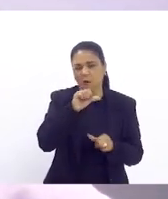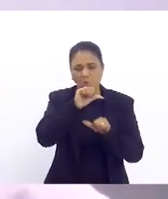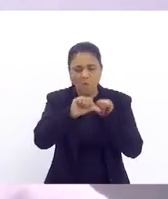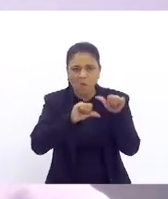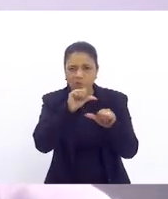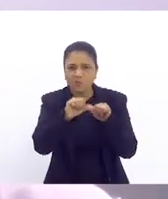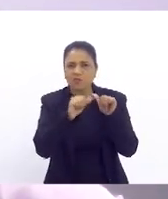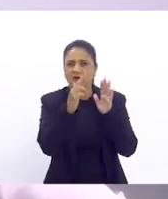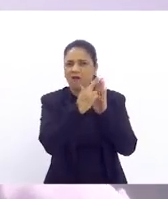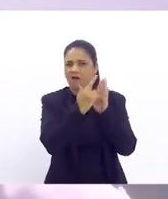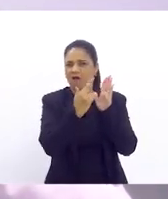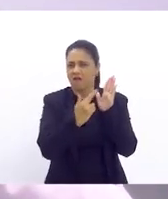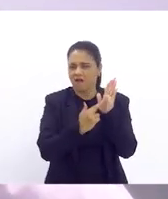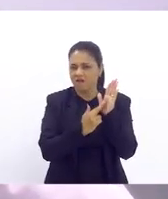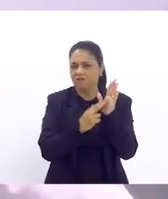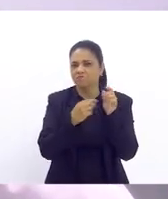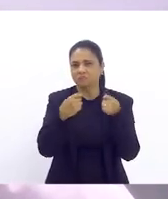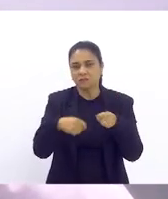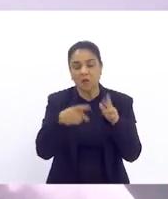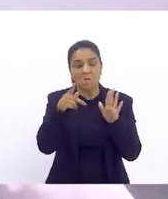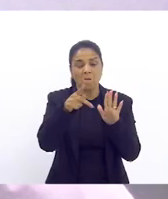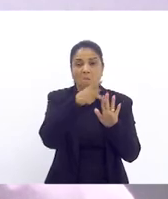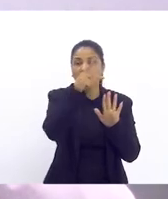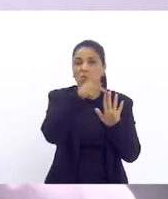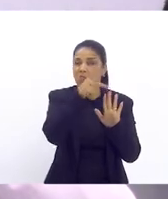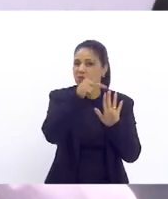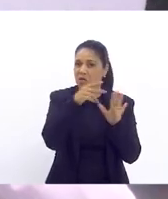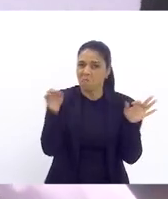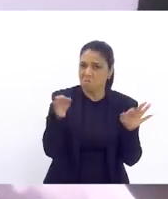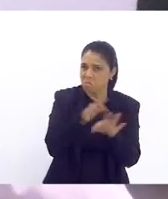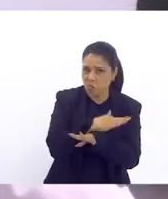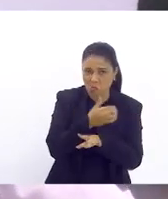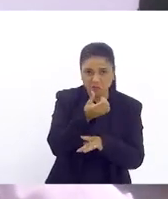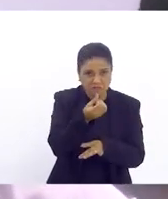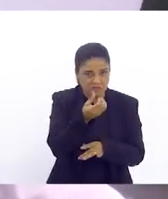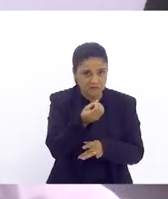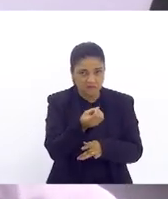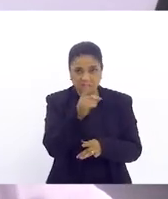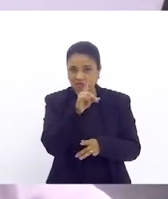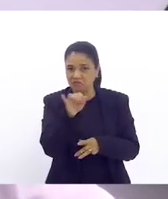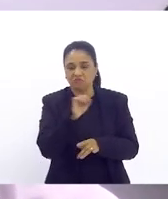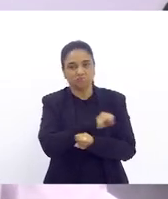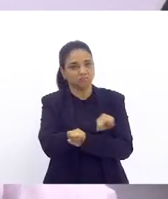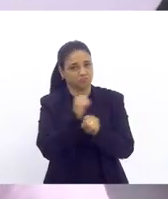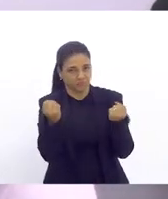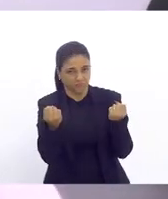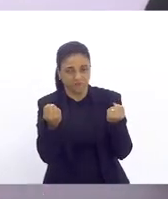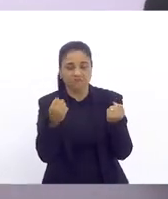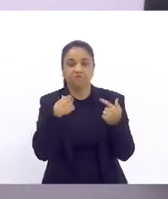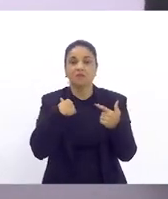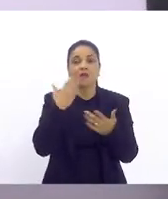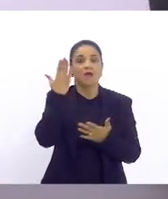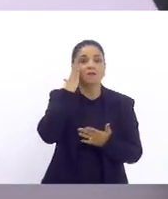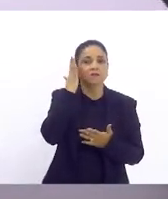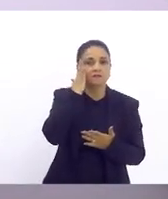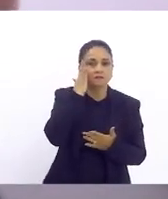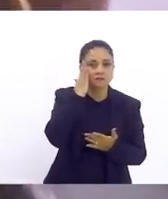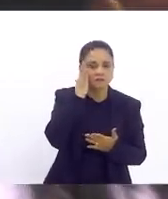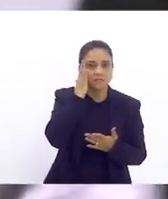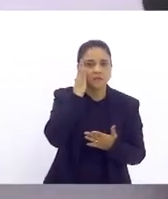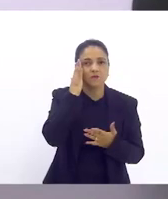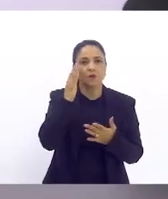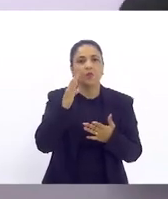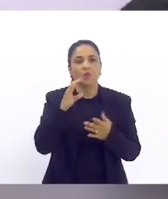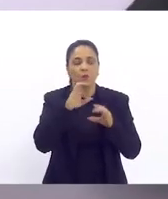normativas que desejam né Acho que essa portaria não fica pronta em 60 dias e até onde eu soube tanto